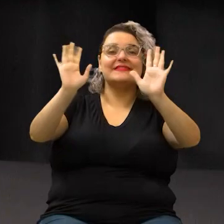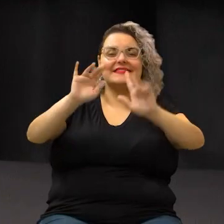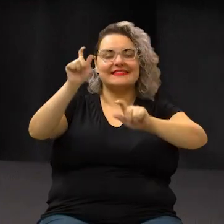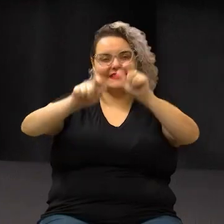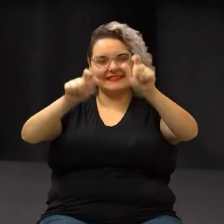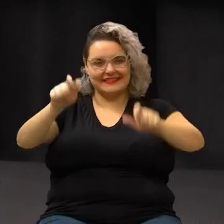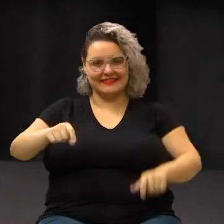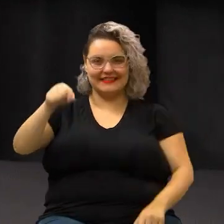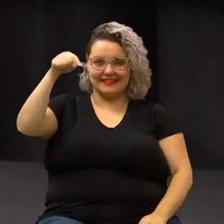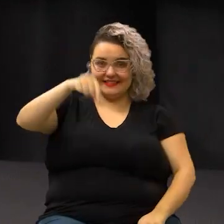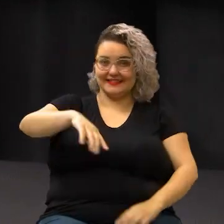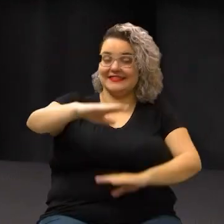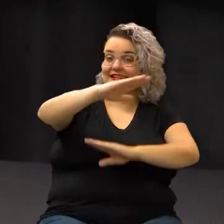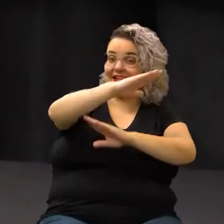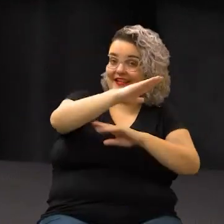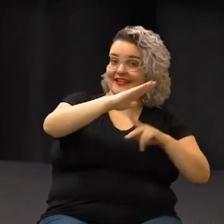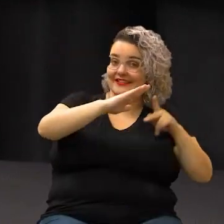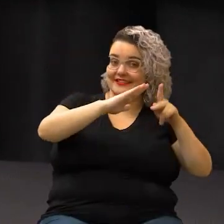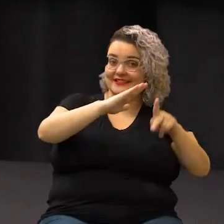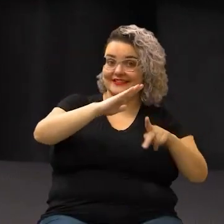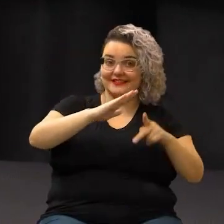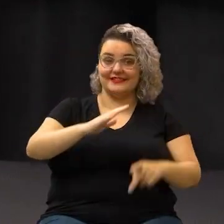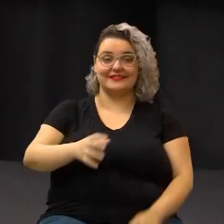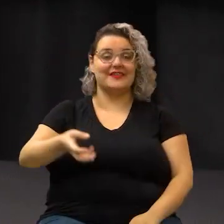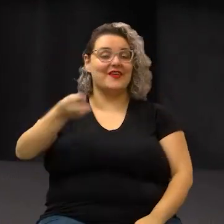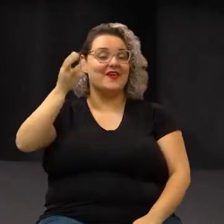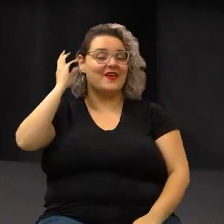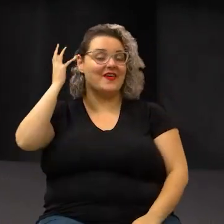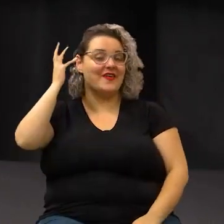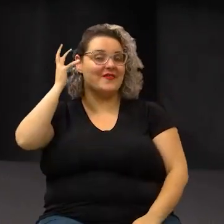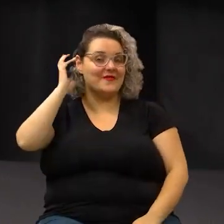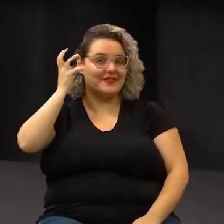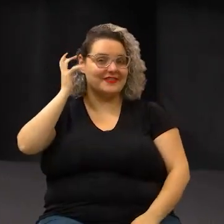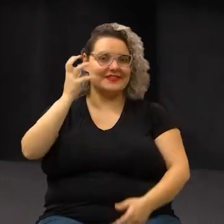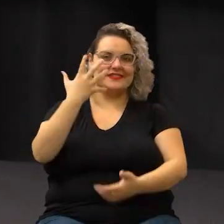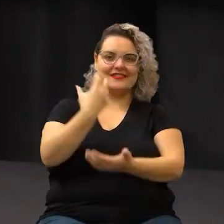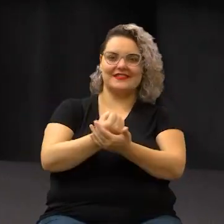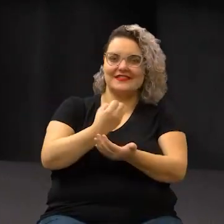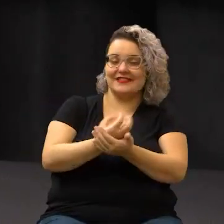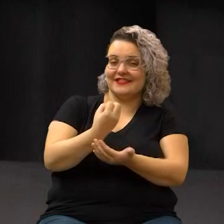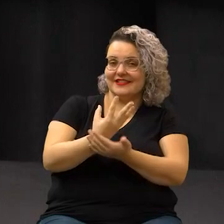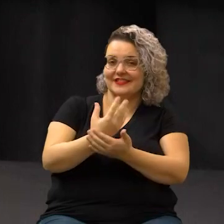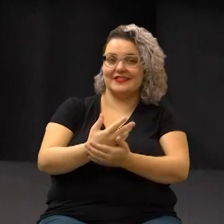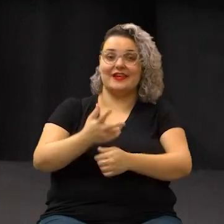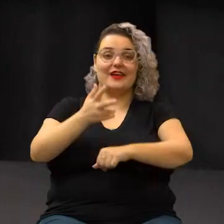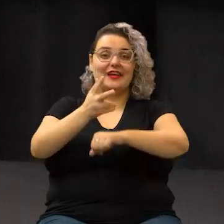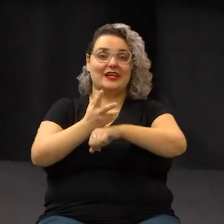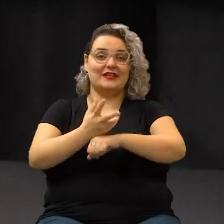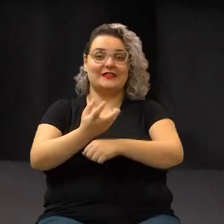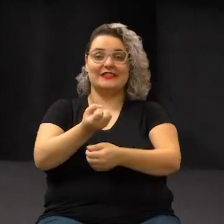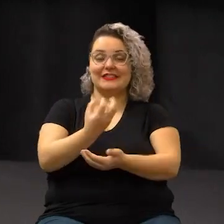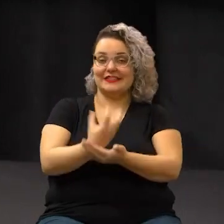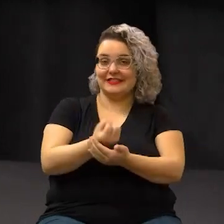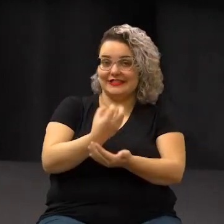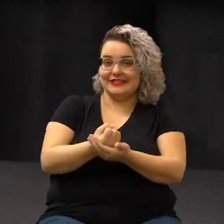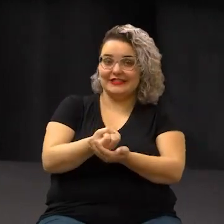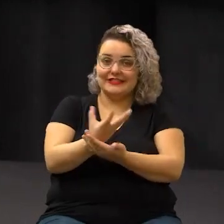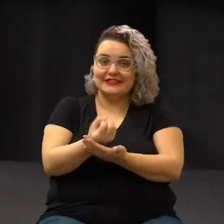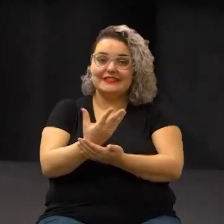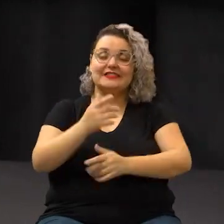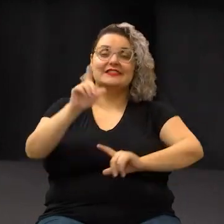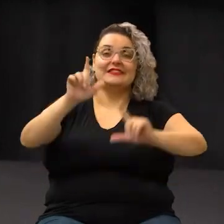Olá, pessoal, esse é o Na Casa do Povo, o podcast e videocast da Câmara Municipal de Campinas, produzido pela TV